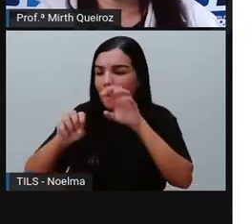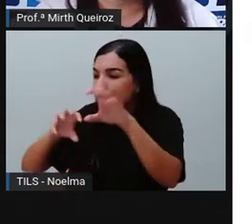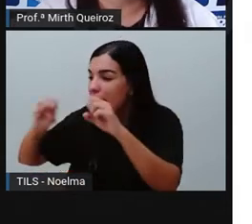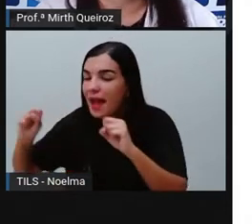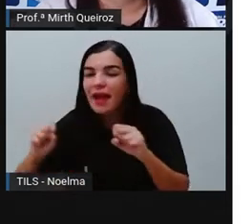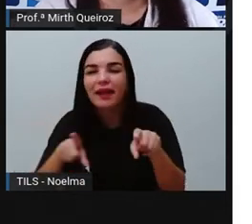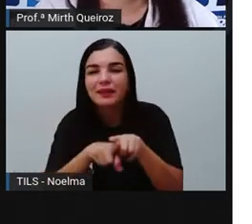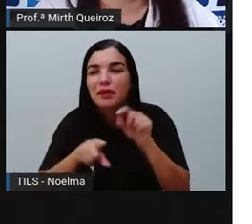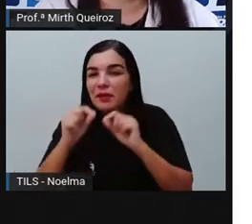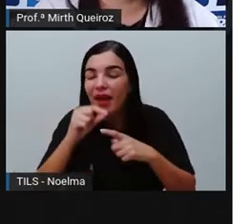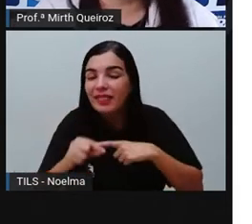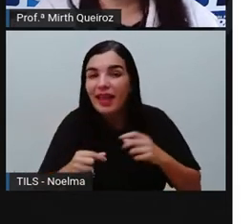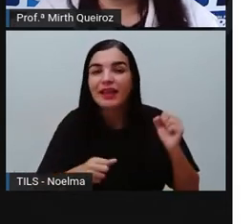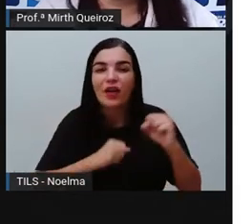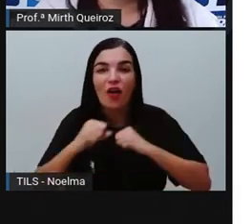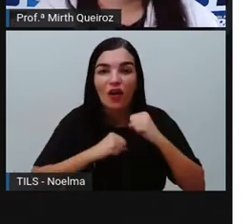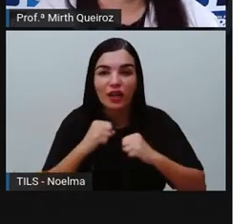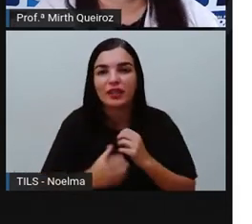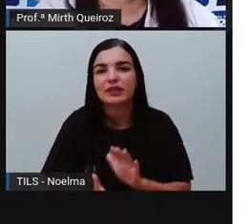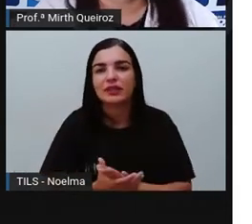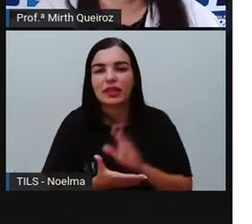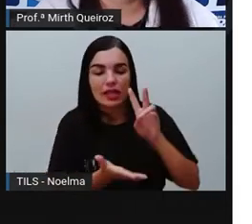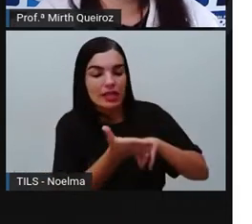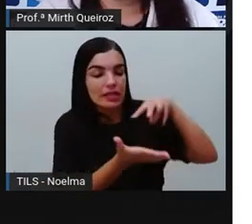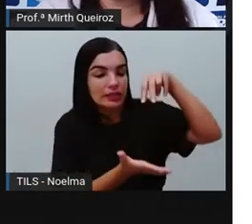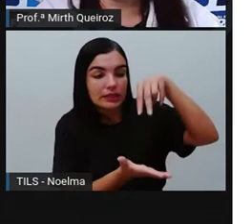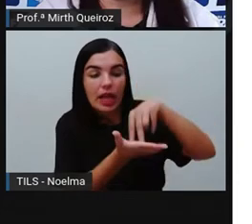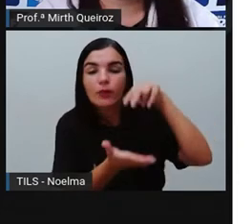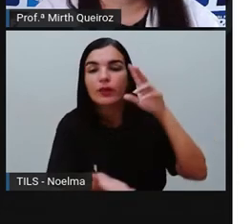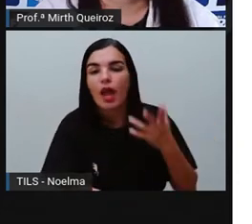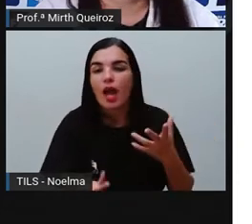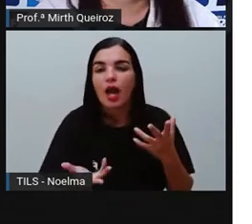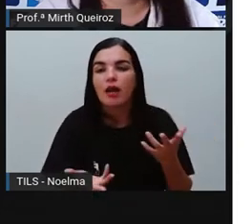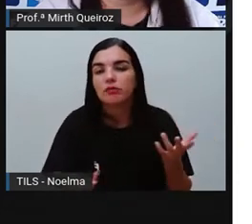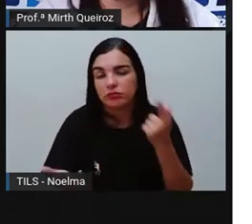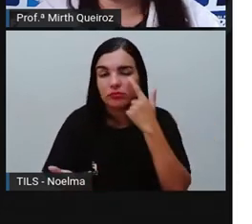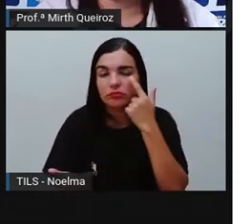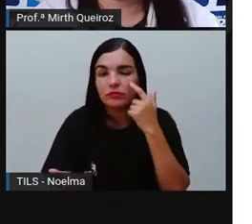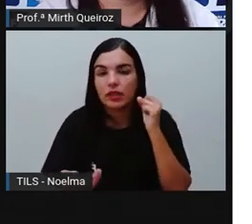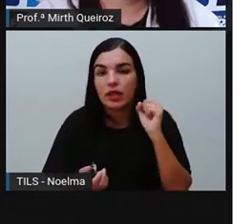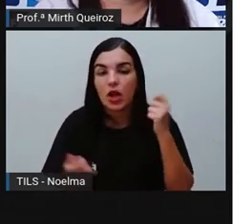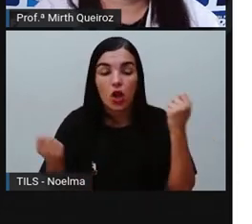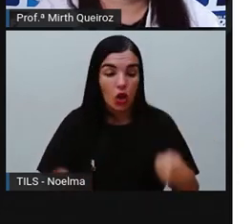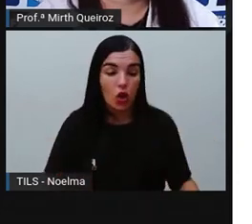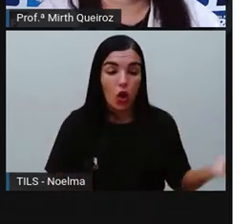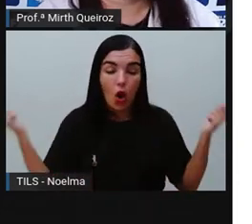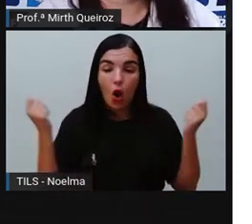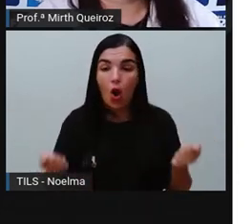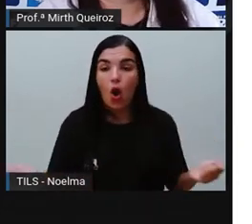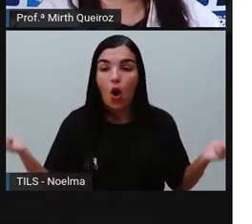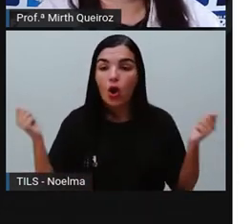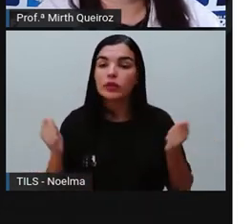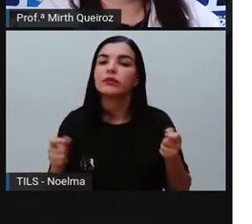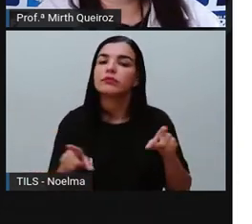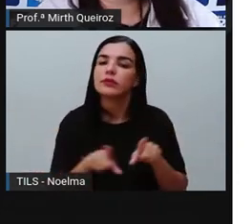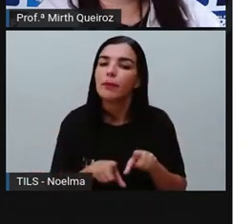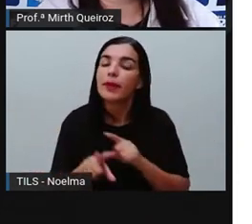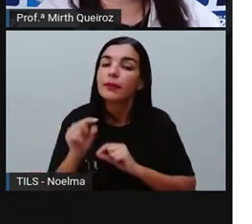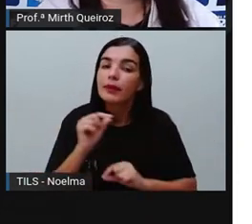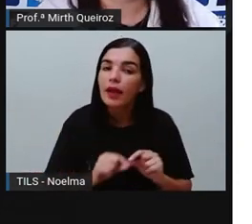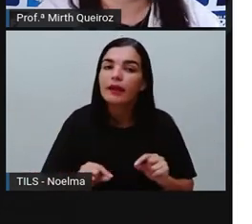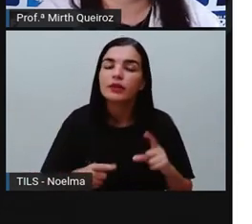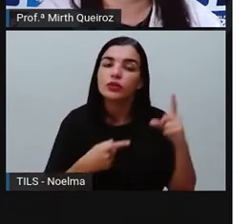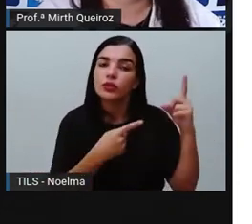pega-pega, né? Saltar, pula-pula, corda. São um tipo